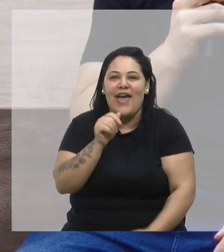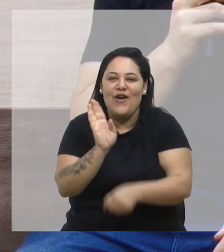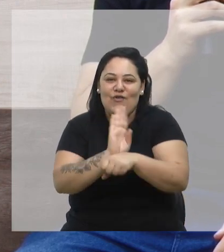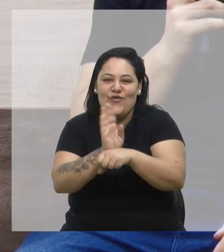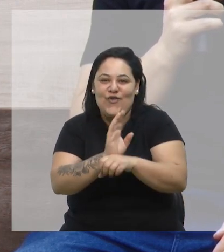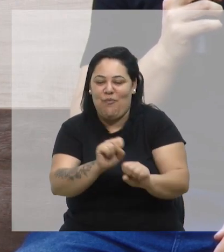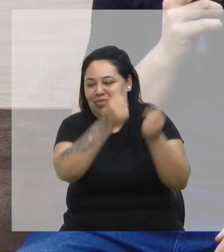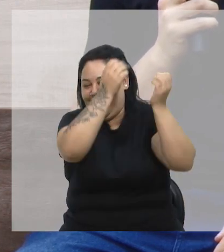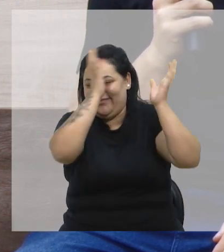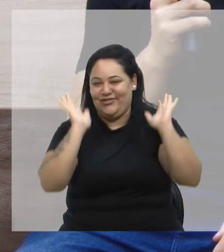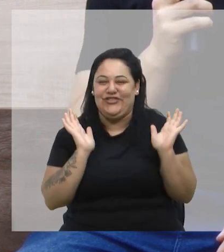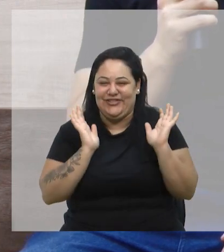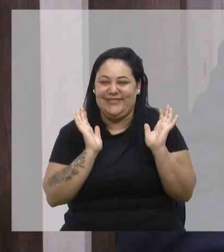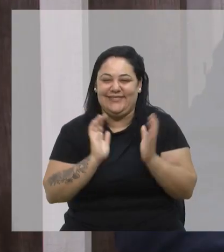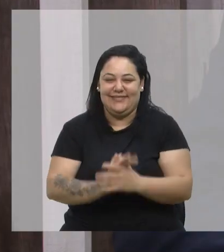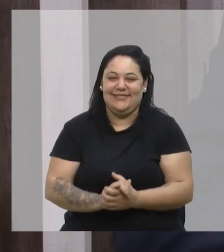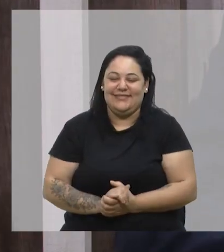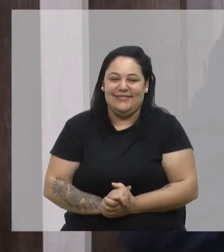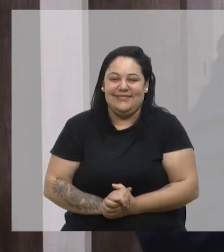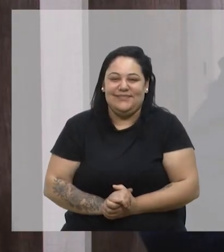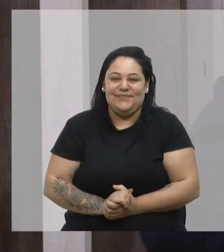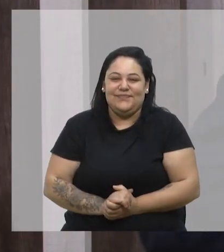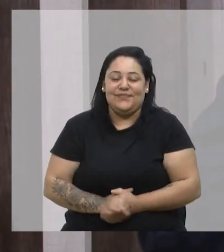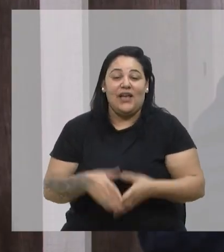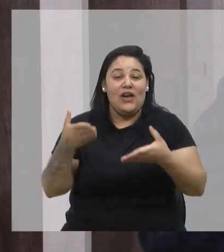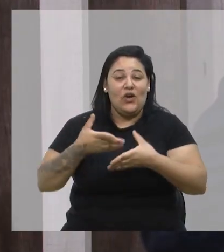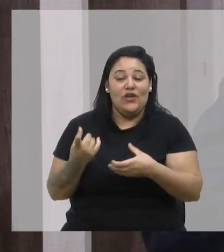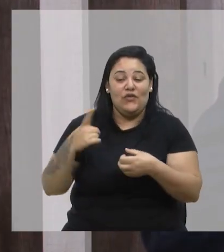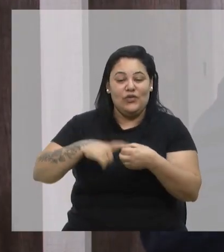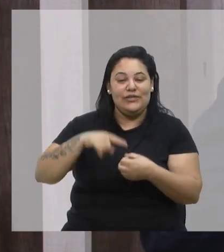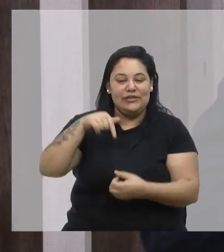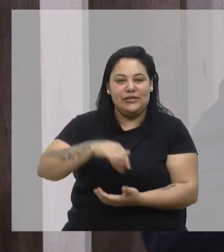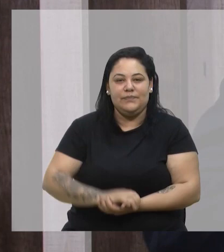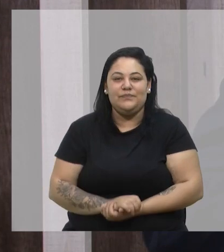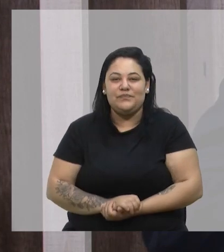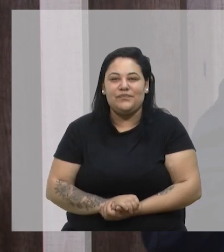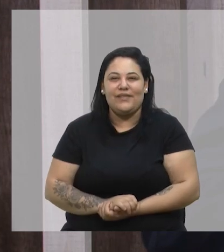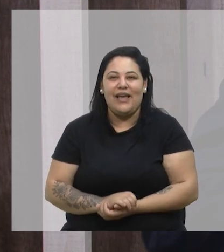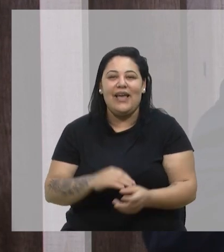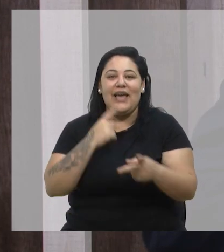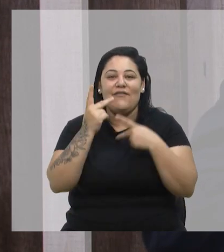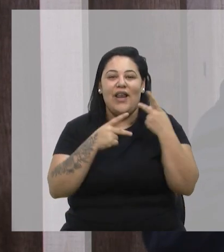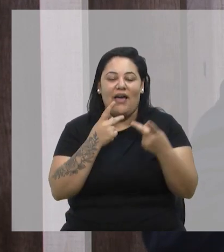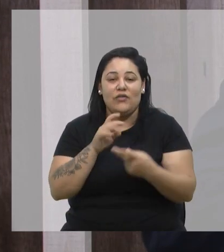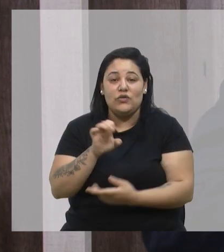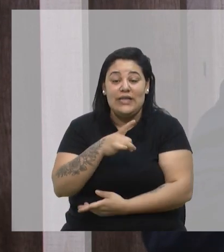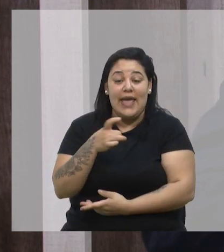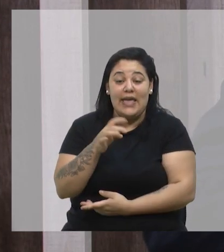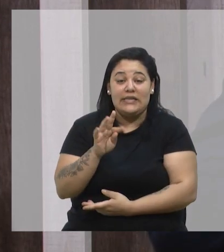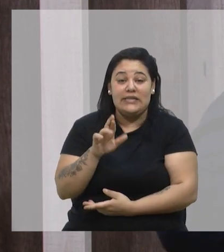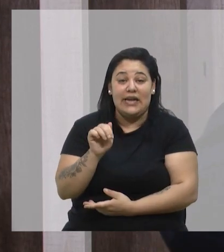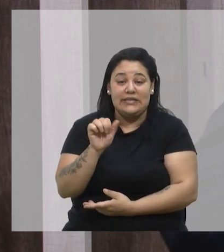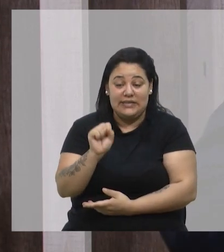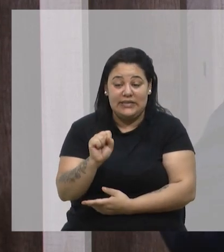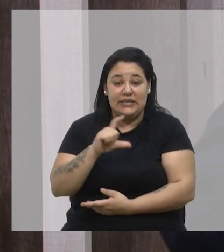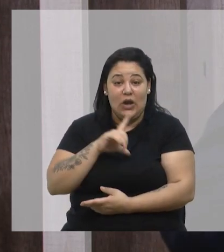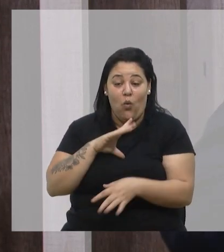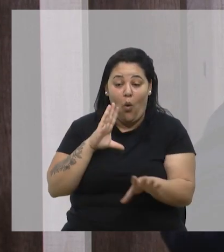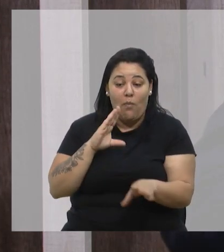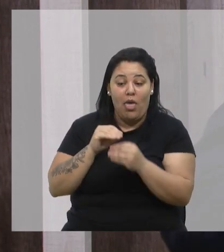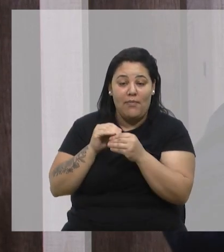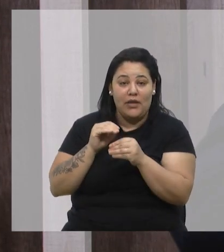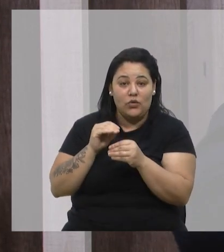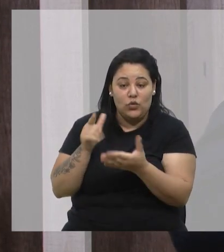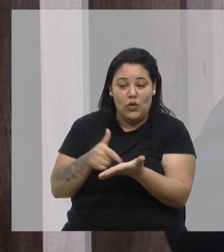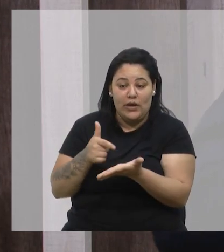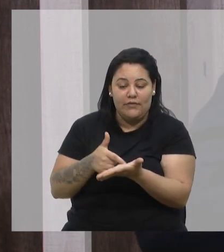é um filme catástrofe. Agora, retornando aqui, eu falava um pouco dos extras